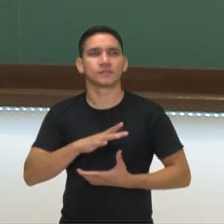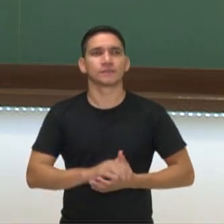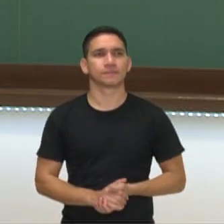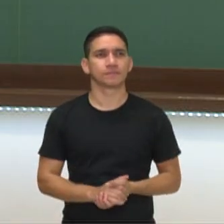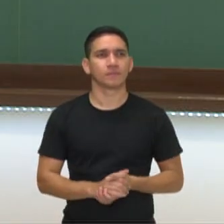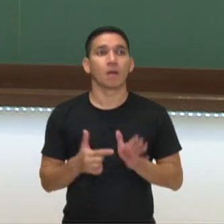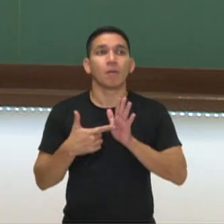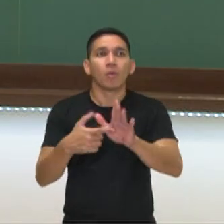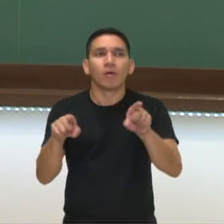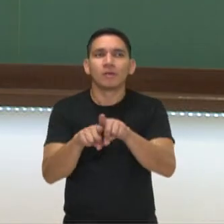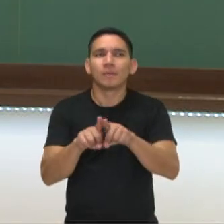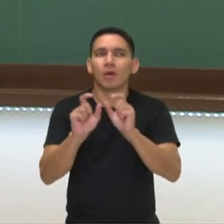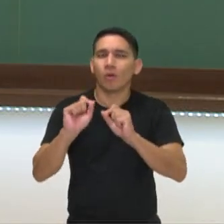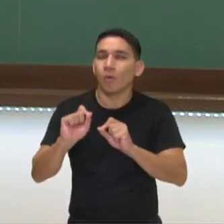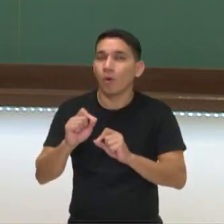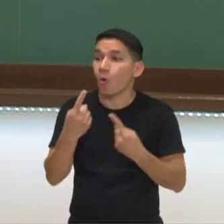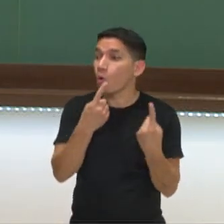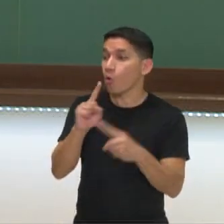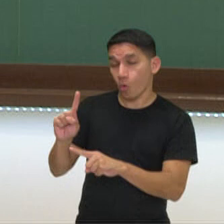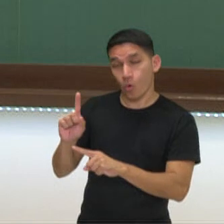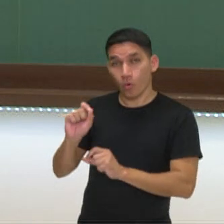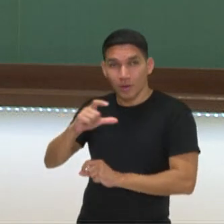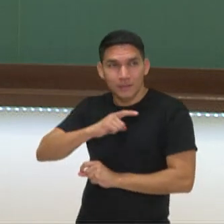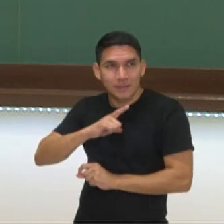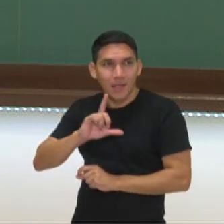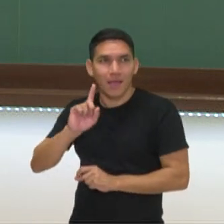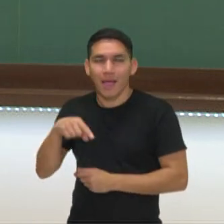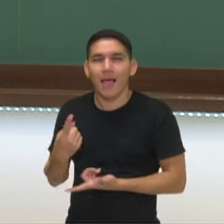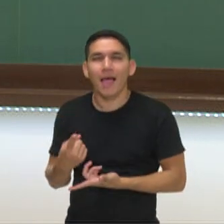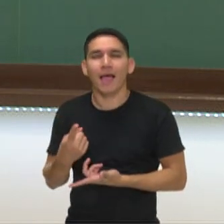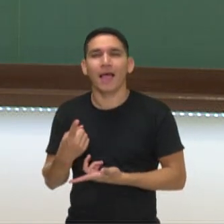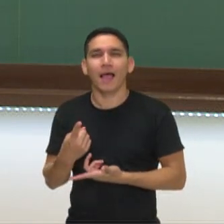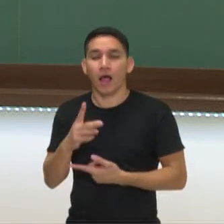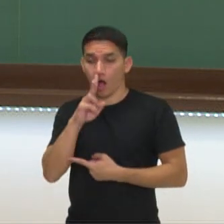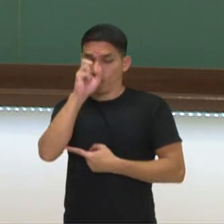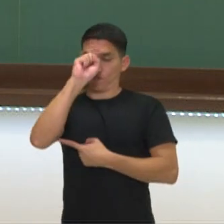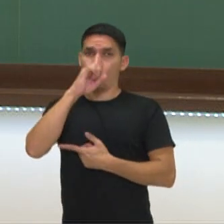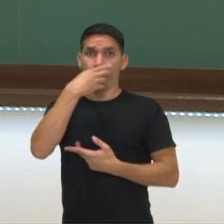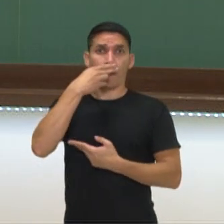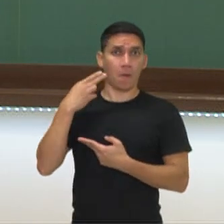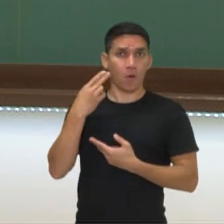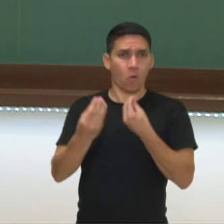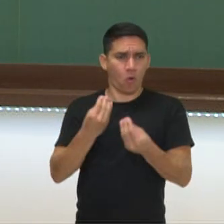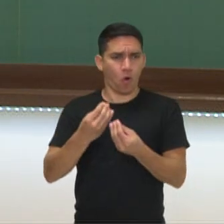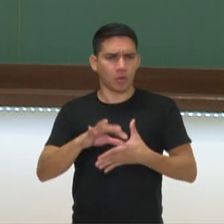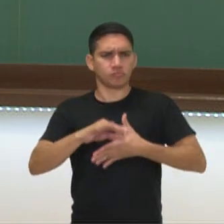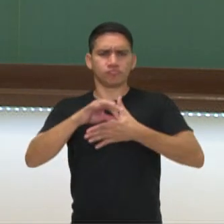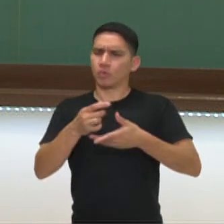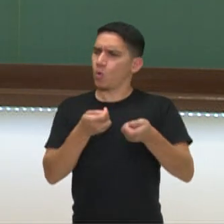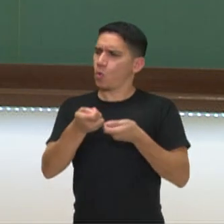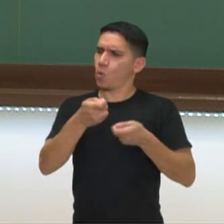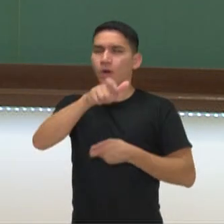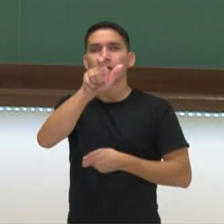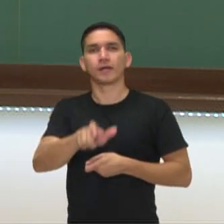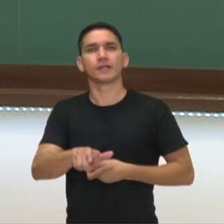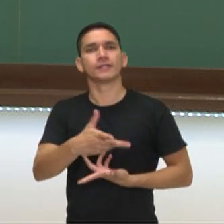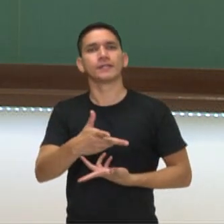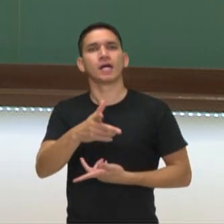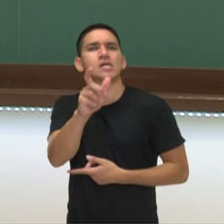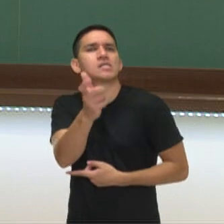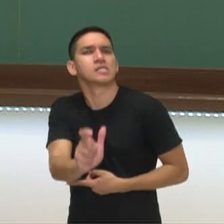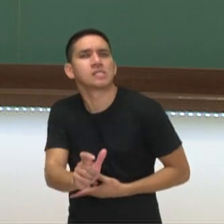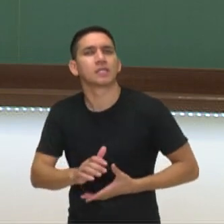aos possíveis adversários a força do Mussolini, como ele consegue liderar os italianos. Então você percebe